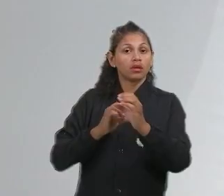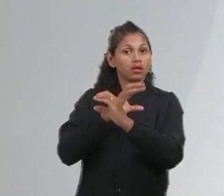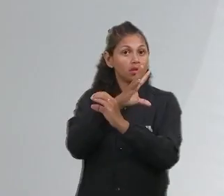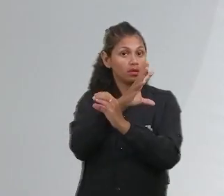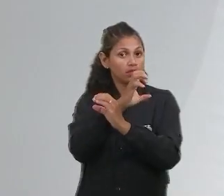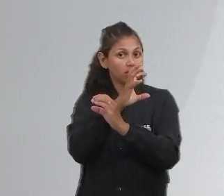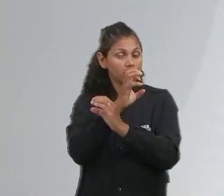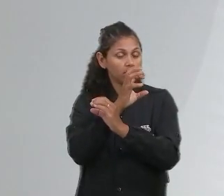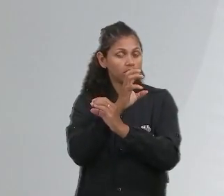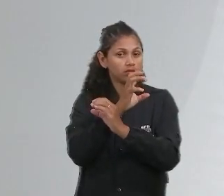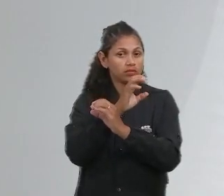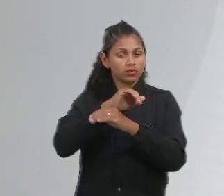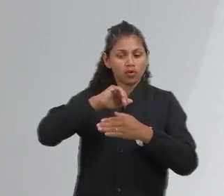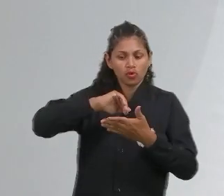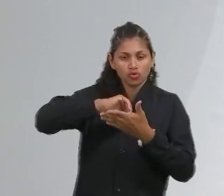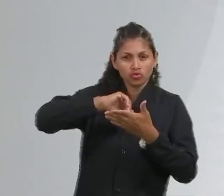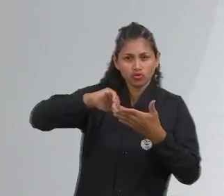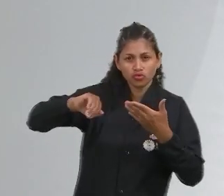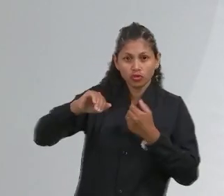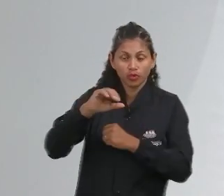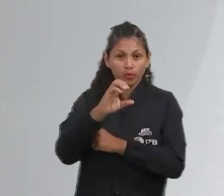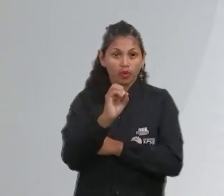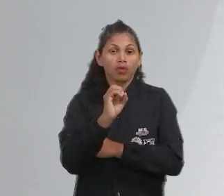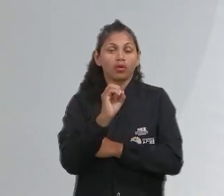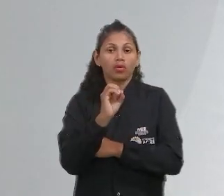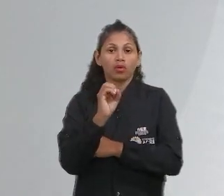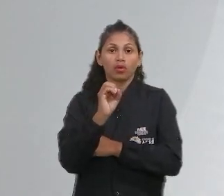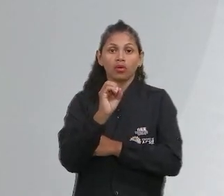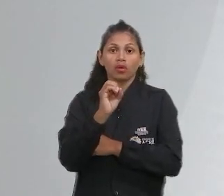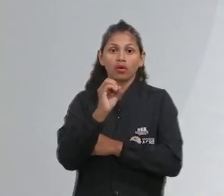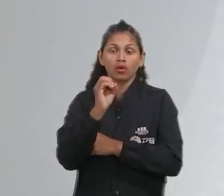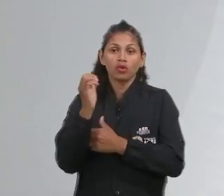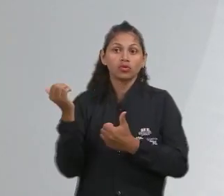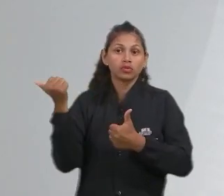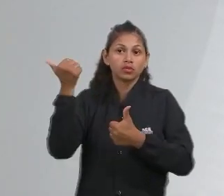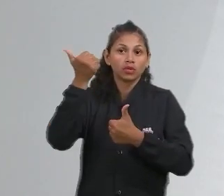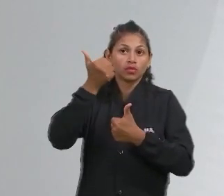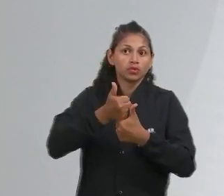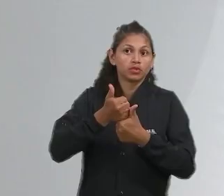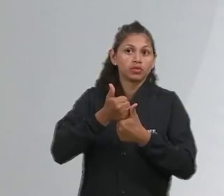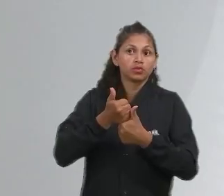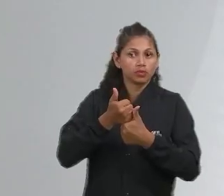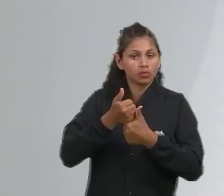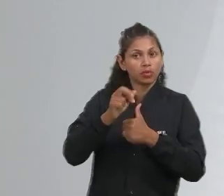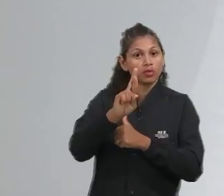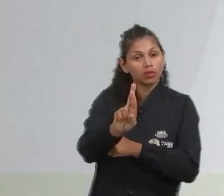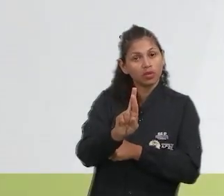hidrogênio e coloco lá um radical, ele vai se tornar ésteres.